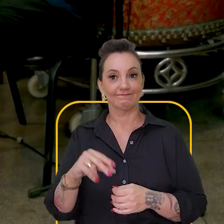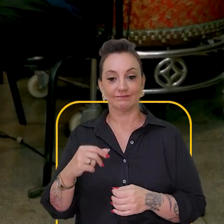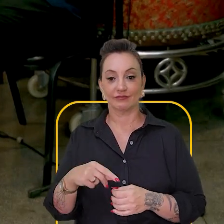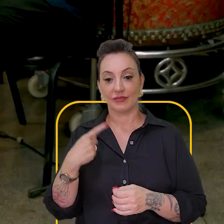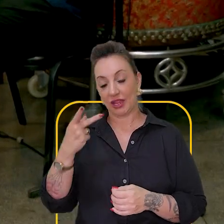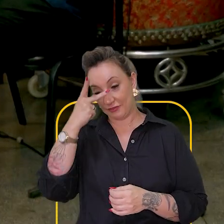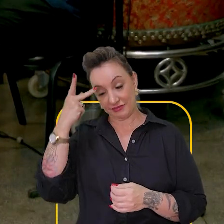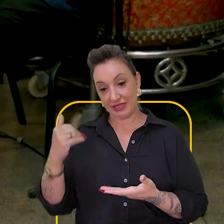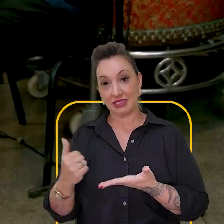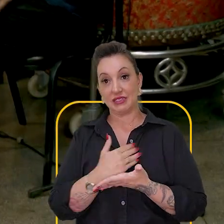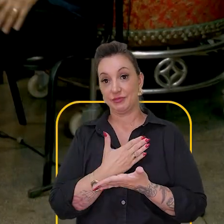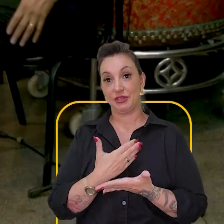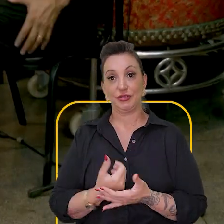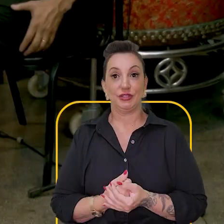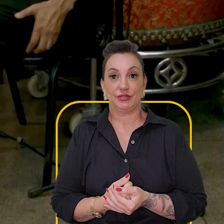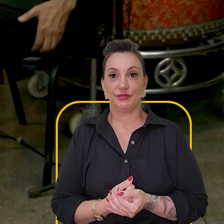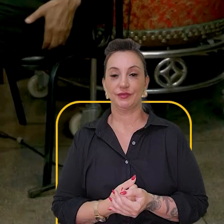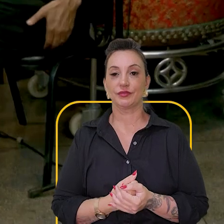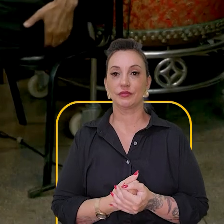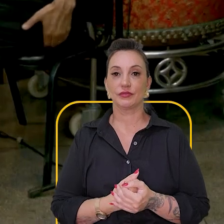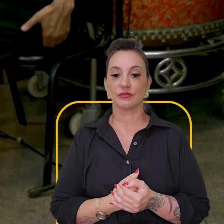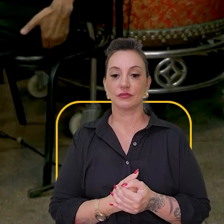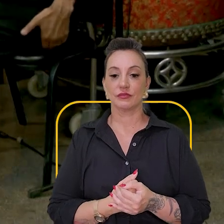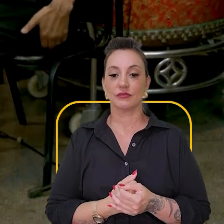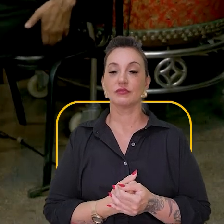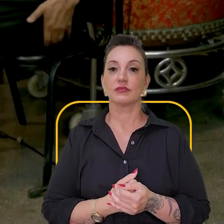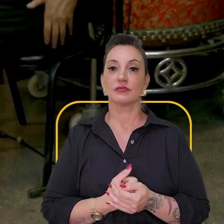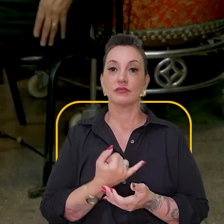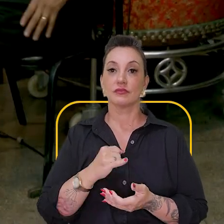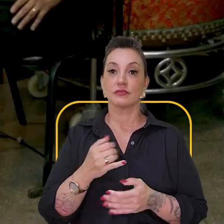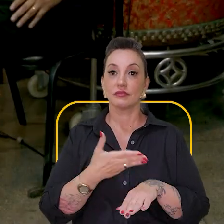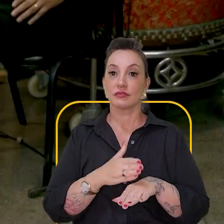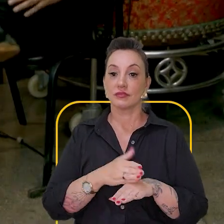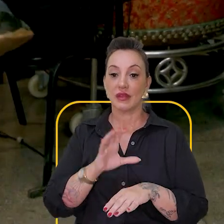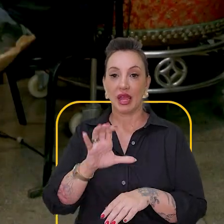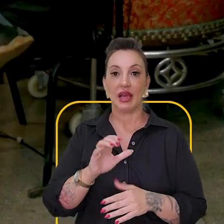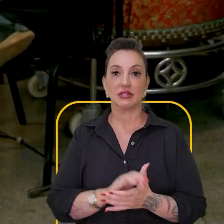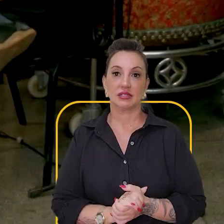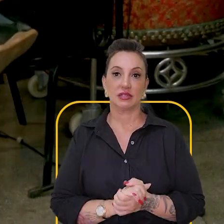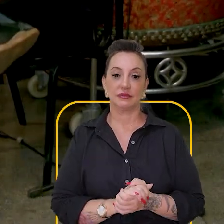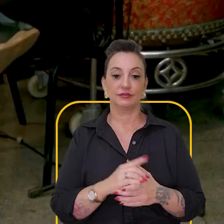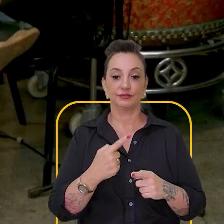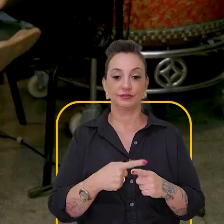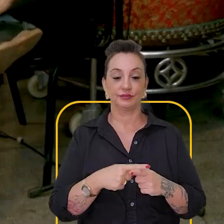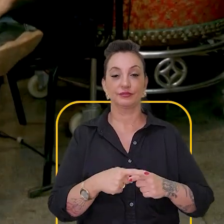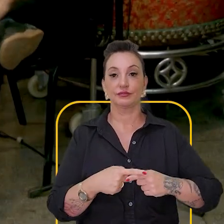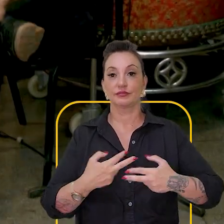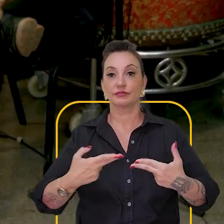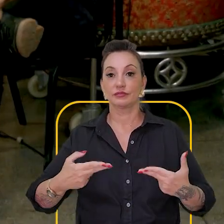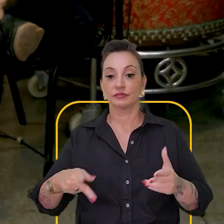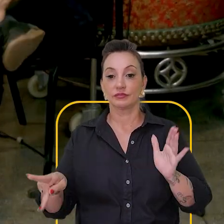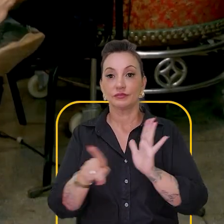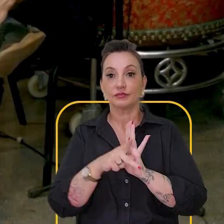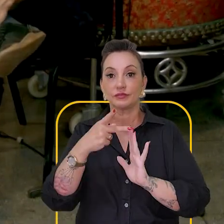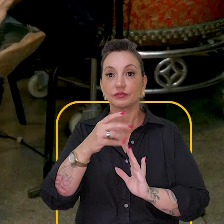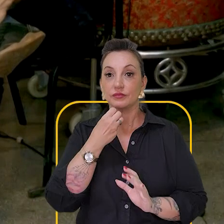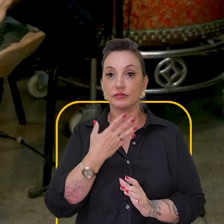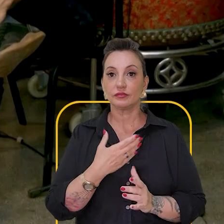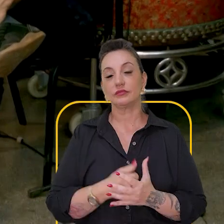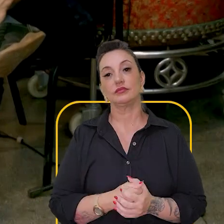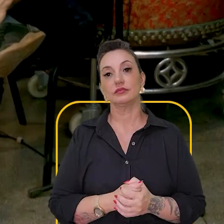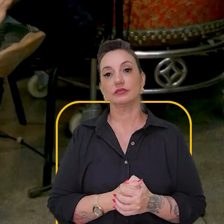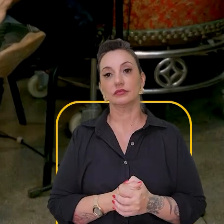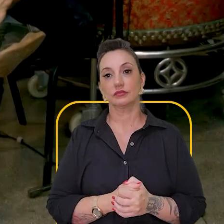dar então alguém eu ia ser despedido i i assim se quer treinar ali é assim porque é é um negócio para o bem da